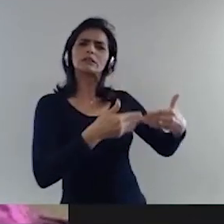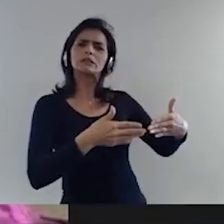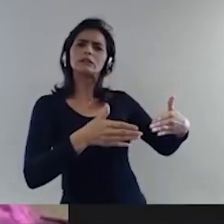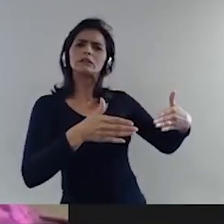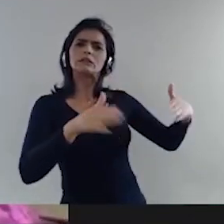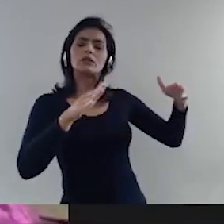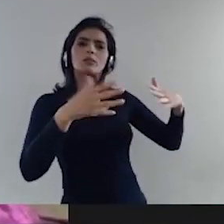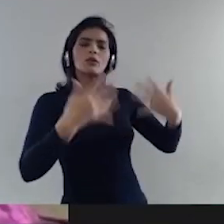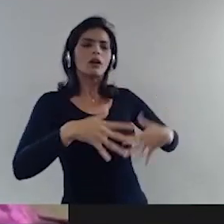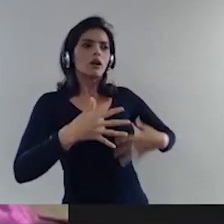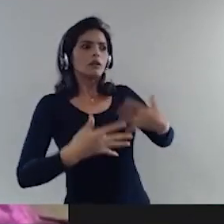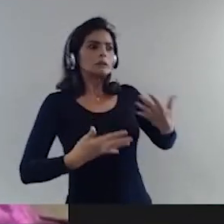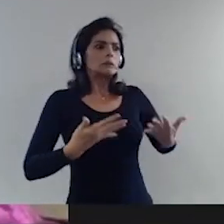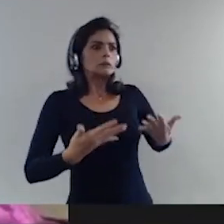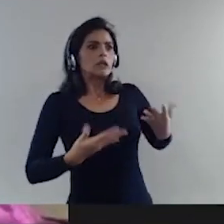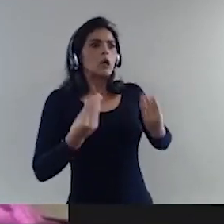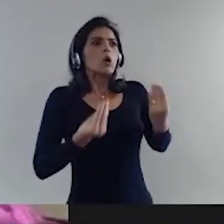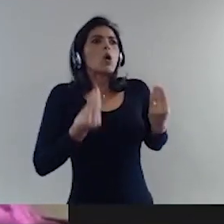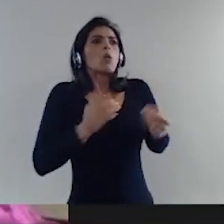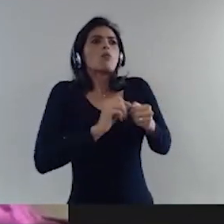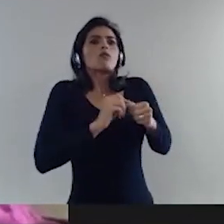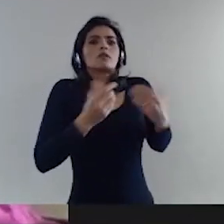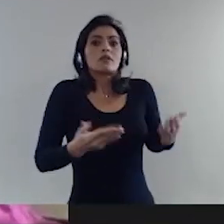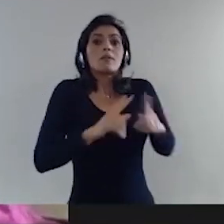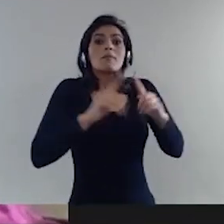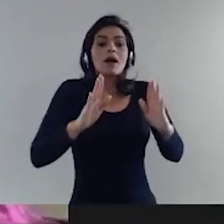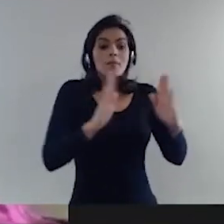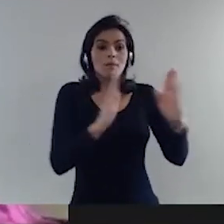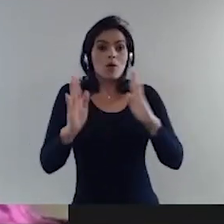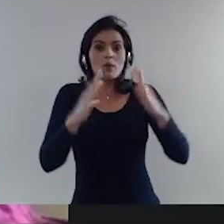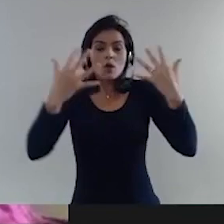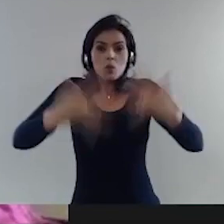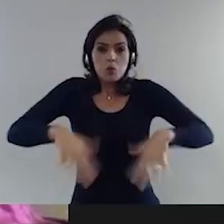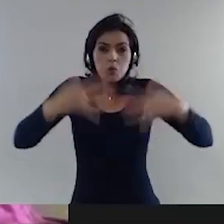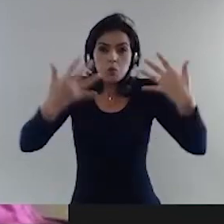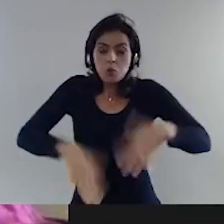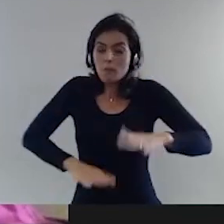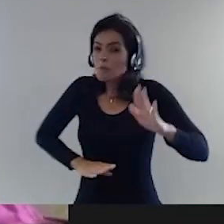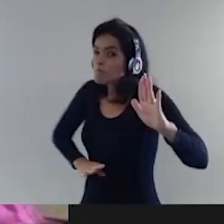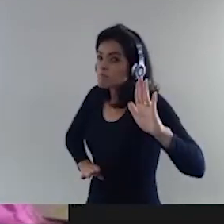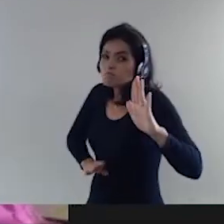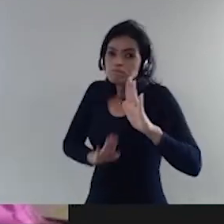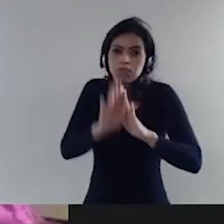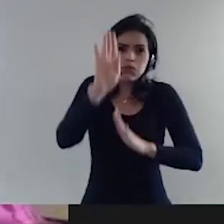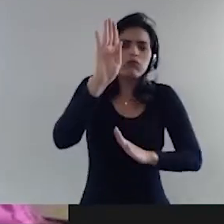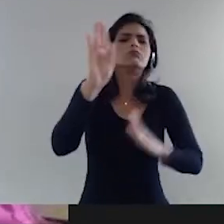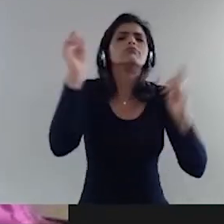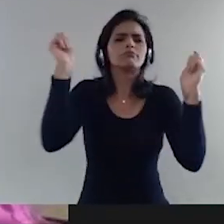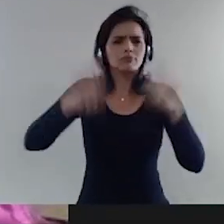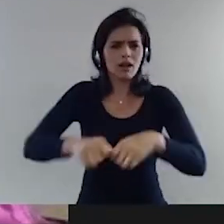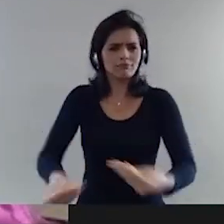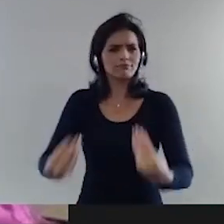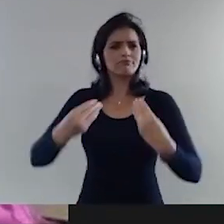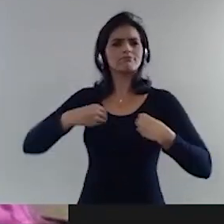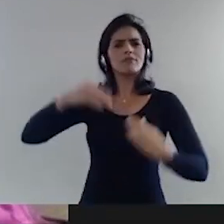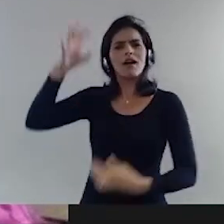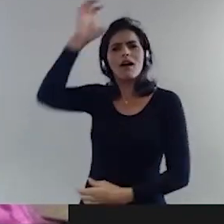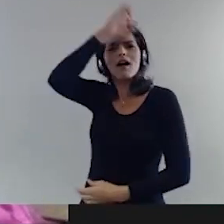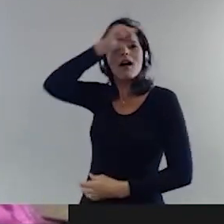coloca perdidos no espaço, mas no seu momento de maior intensidade, possibilitará aprender